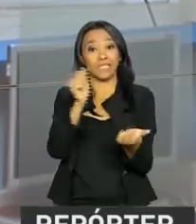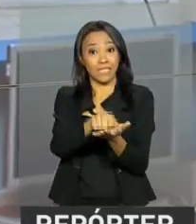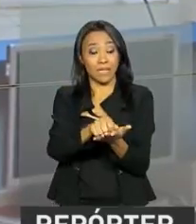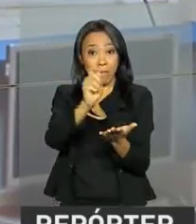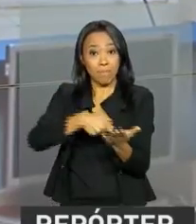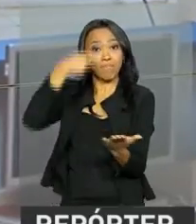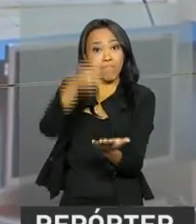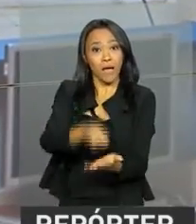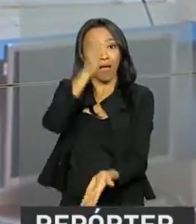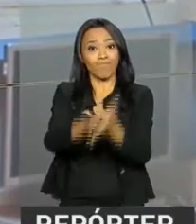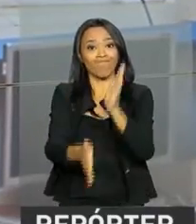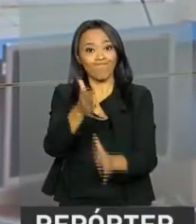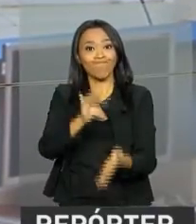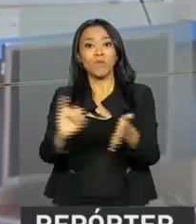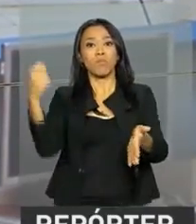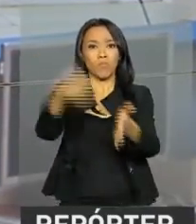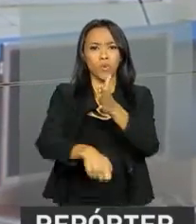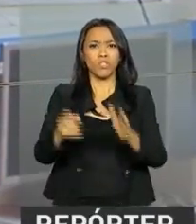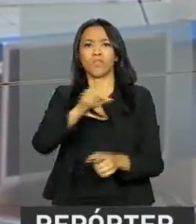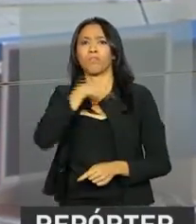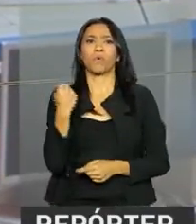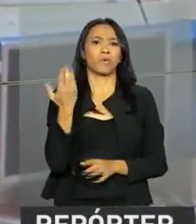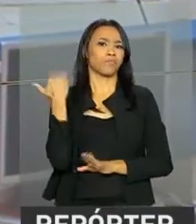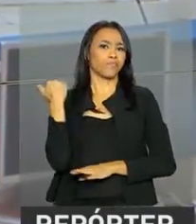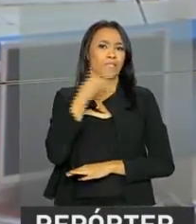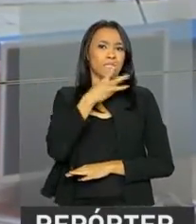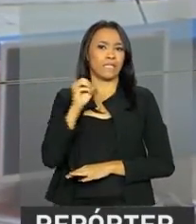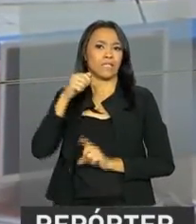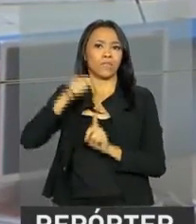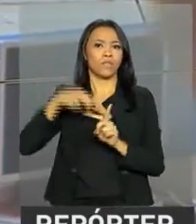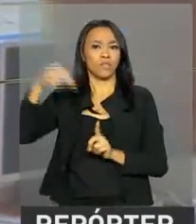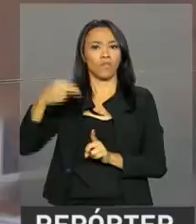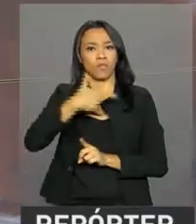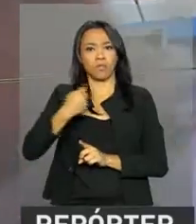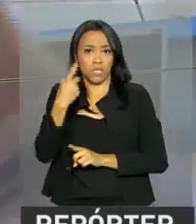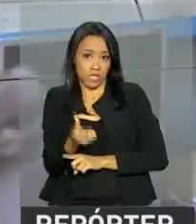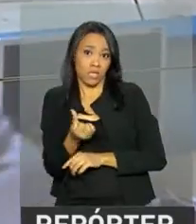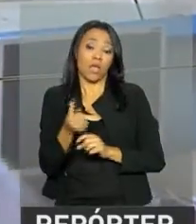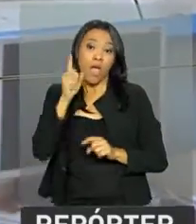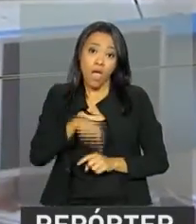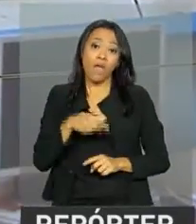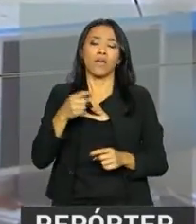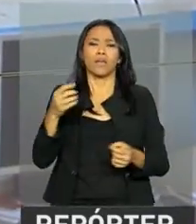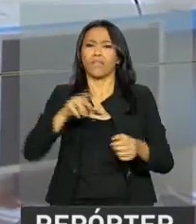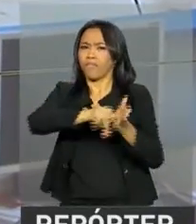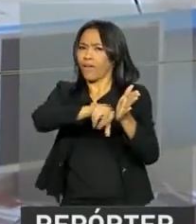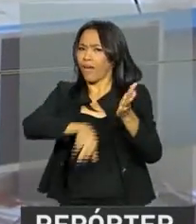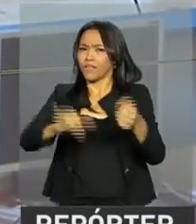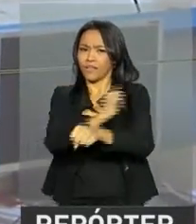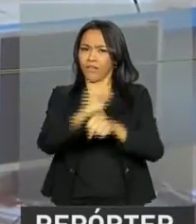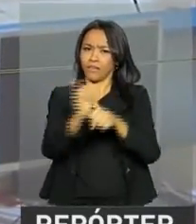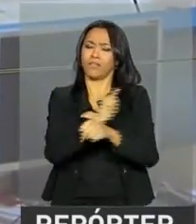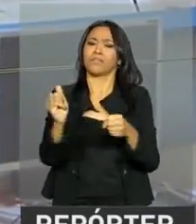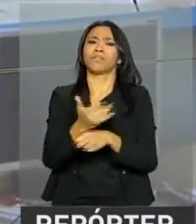vencidos até o dia 30 de novembro de 2016 a medida faz parte de um conjunto de ações anunciadas pelo